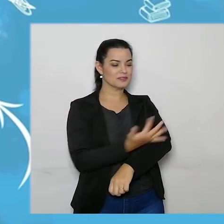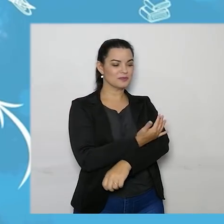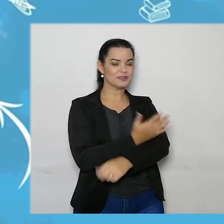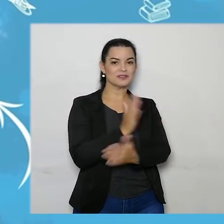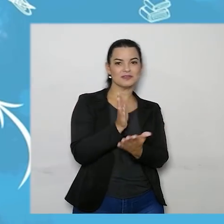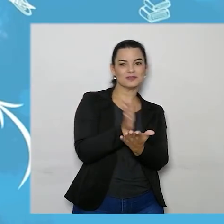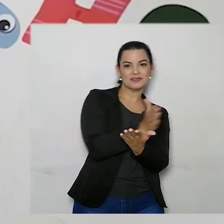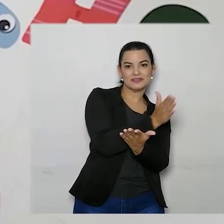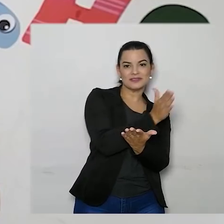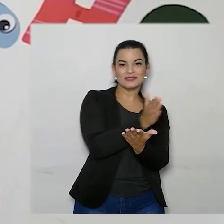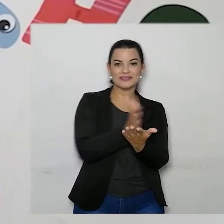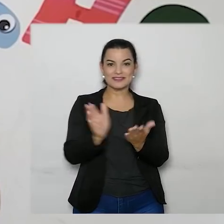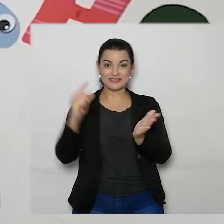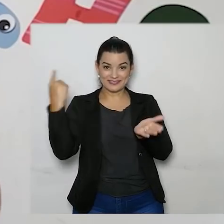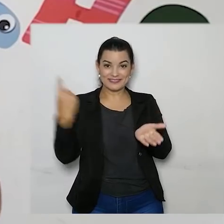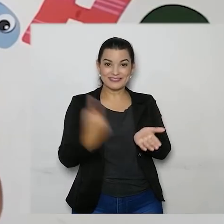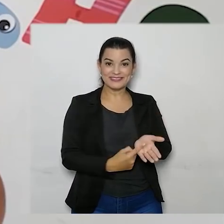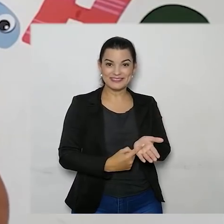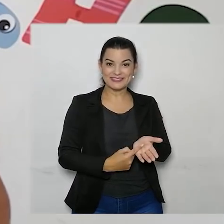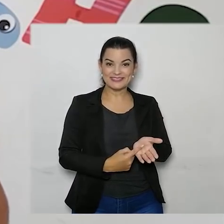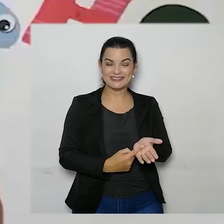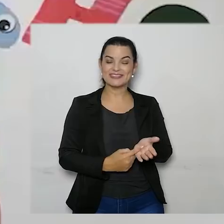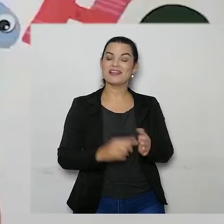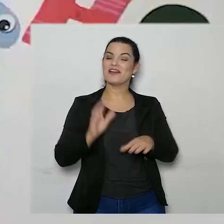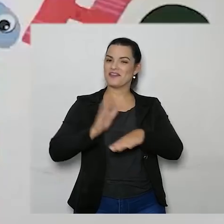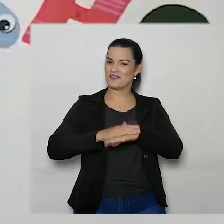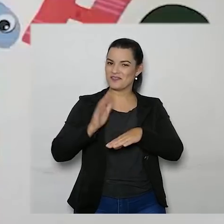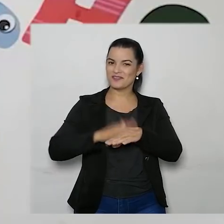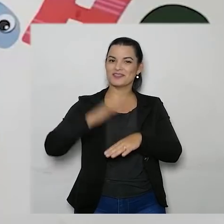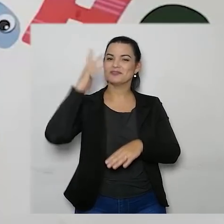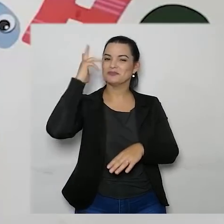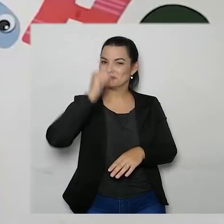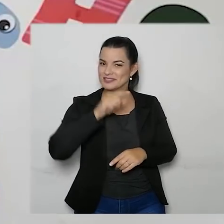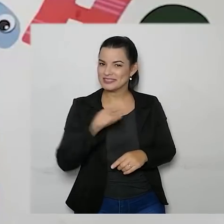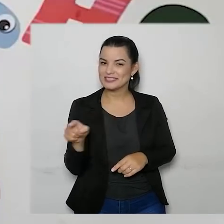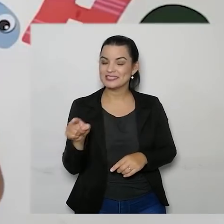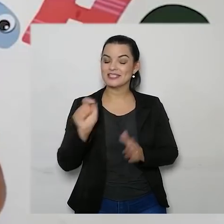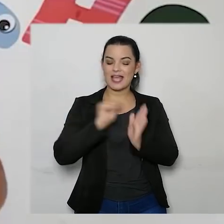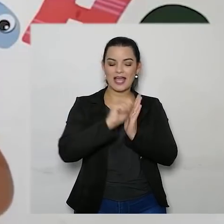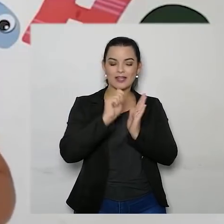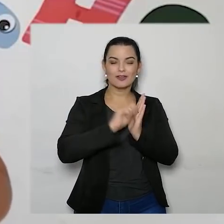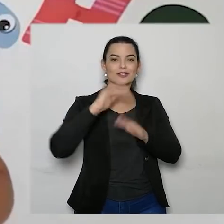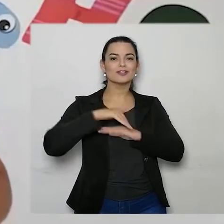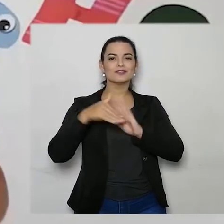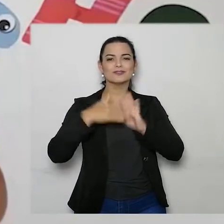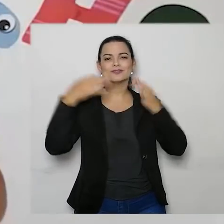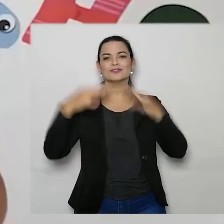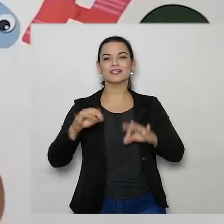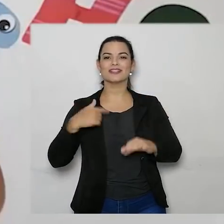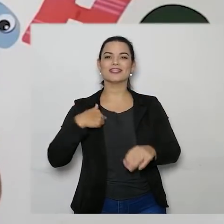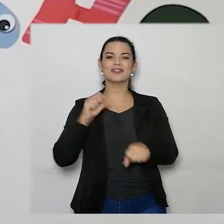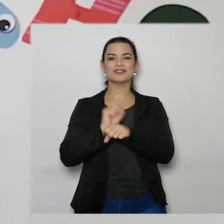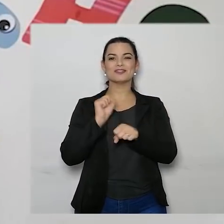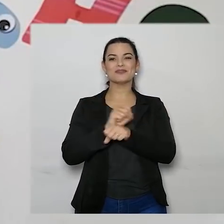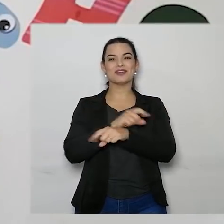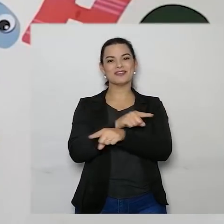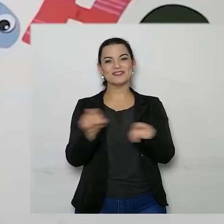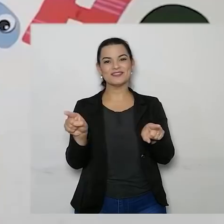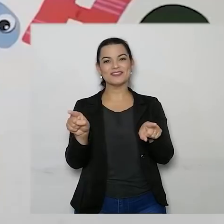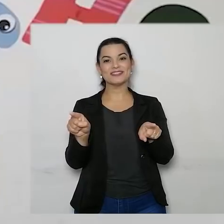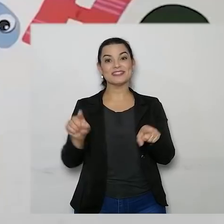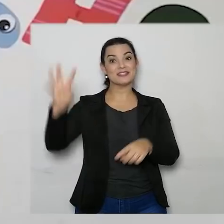emoções. Combinado, turma linda? Então caprichem aí, anotem tudo direitinho e eu espero